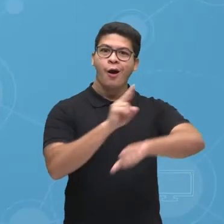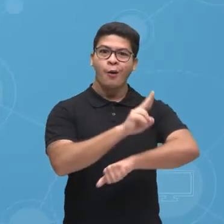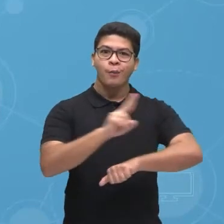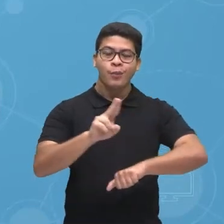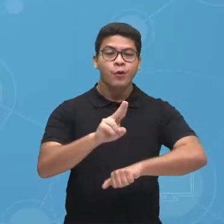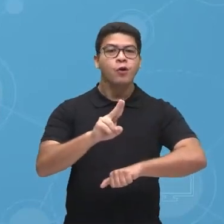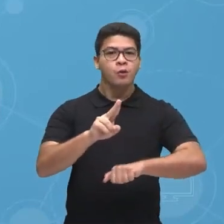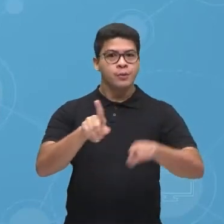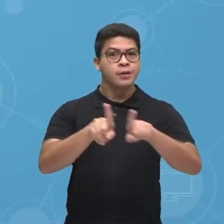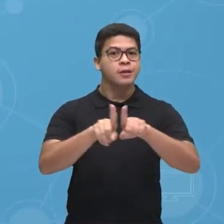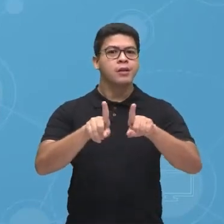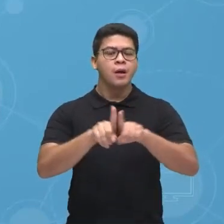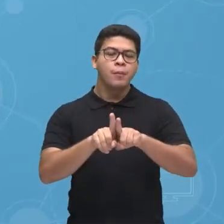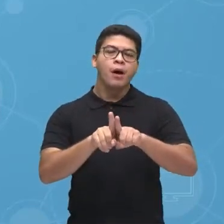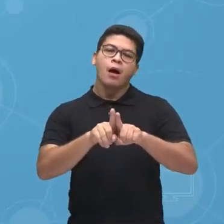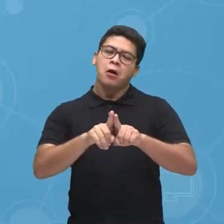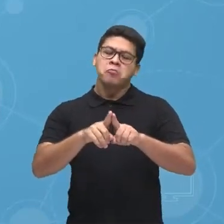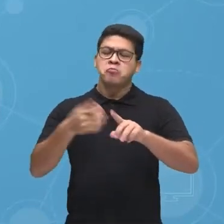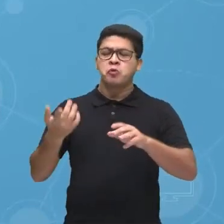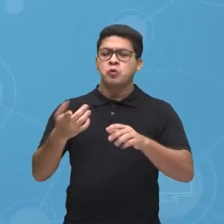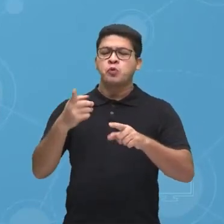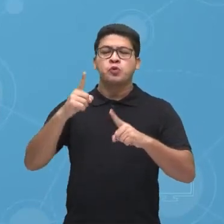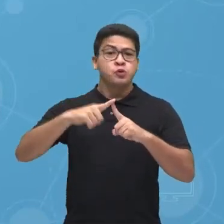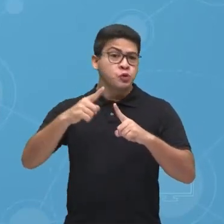quê? Mais leveza, mais